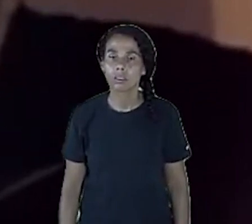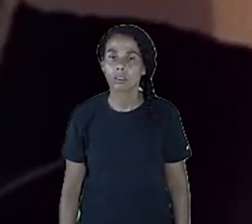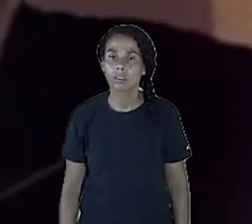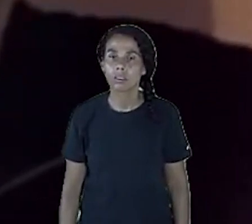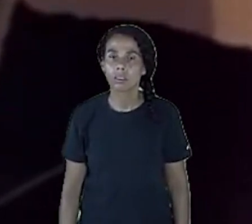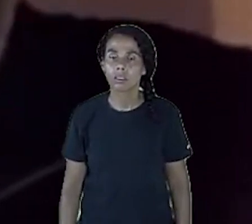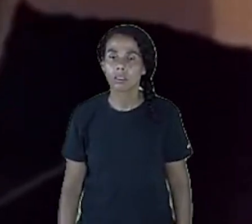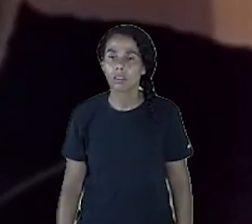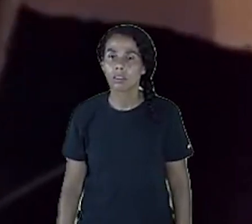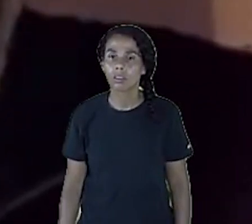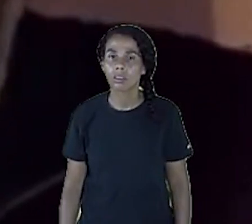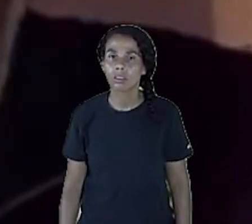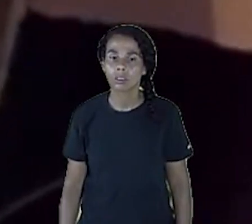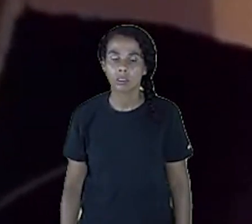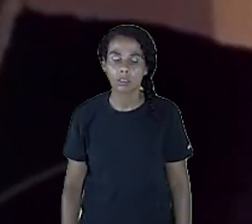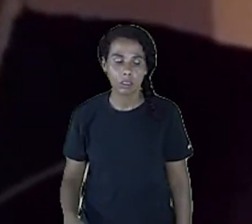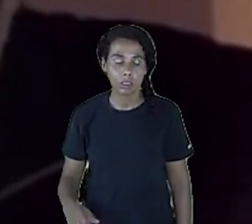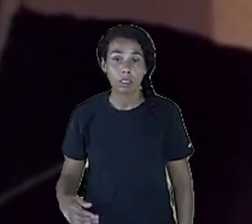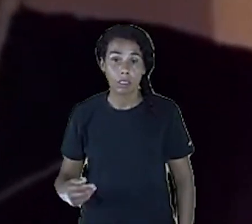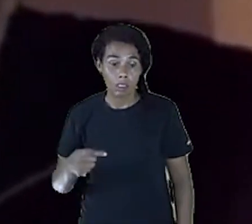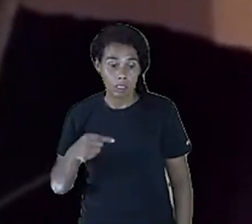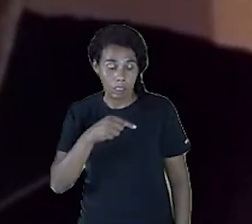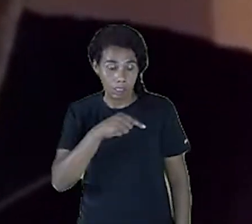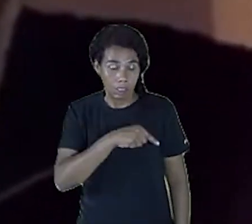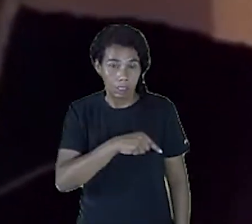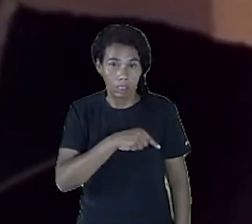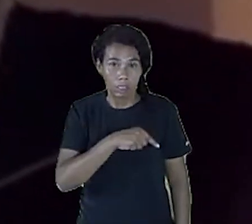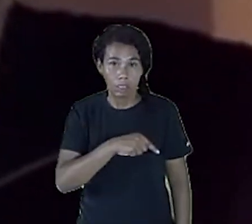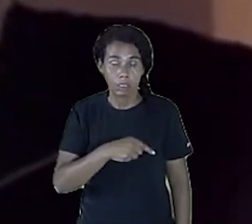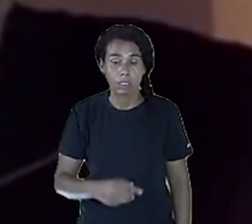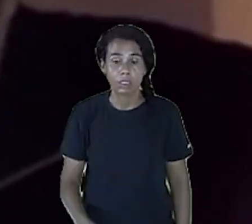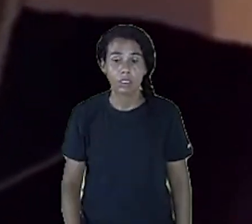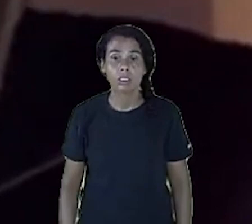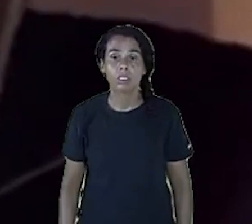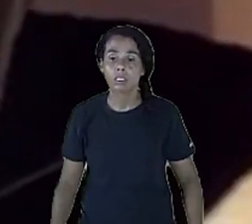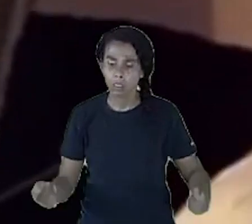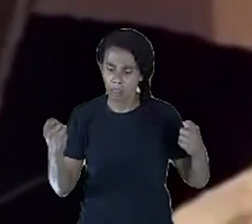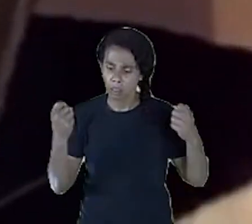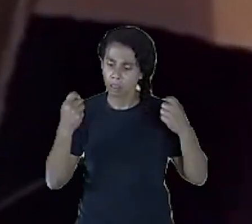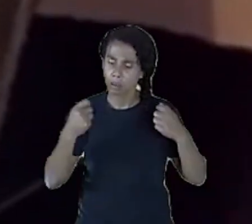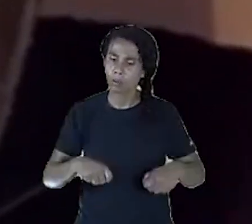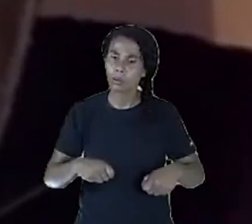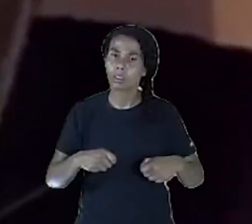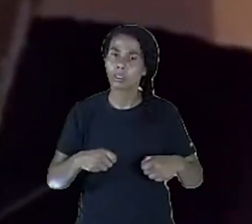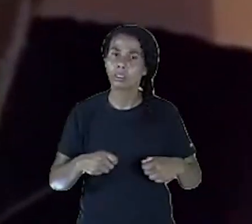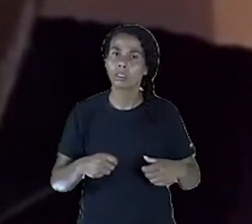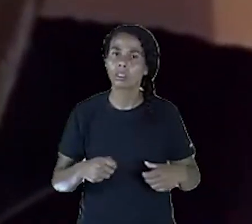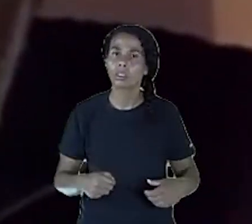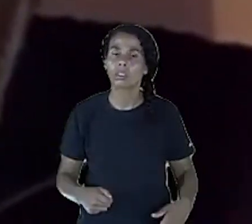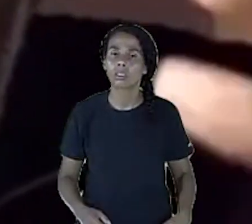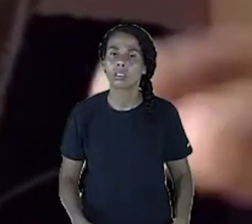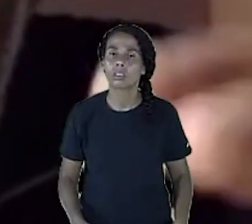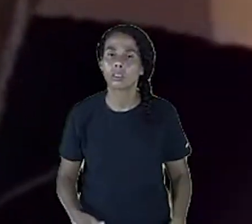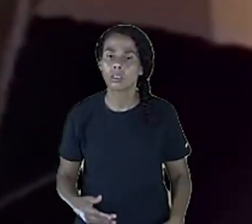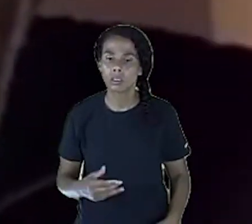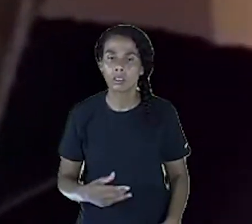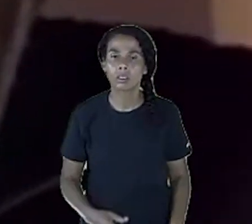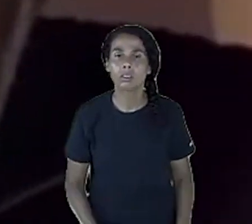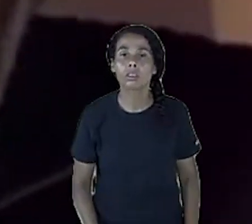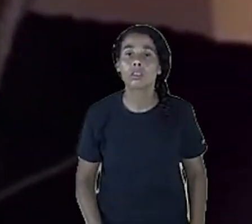deseja que eu seja capaz de filtrar e deixar que a água que escorra